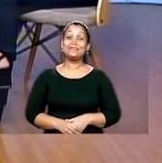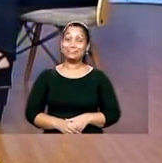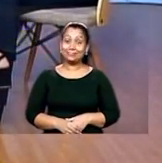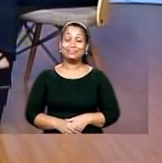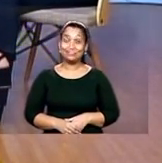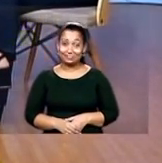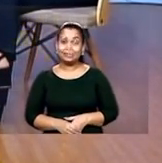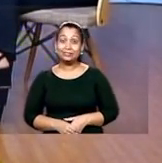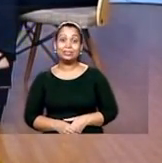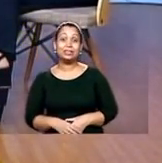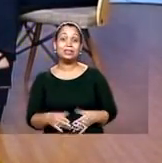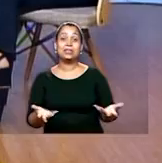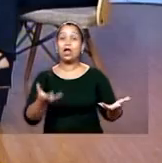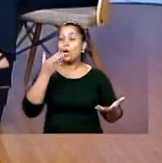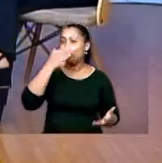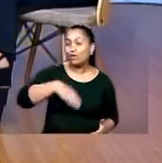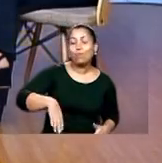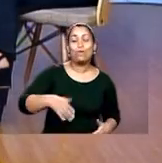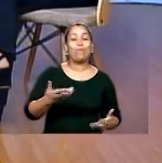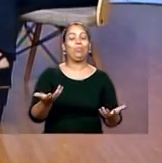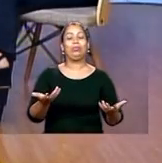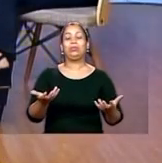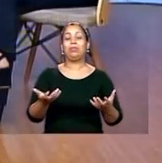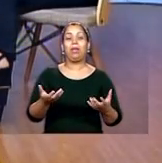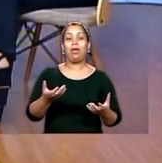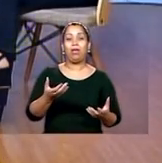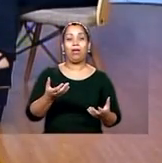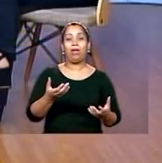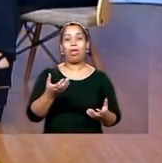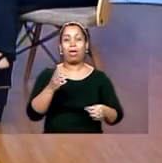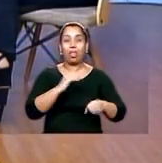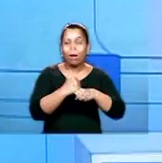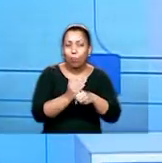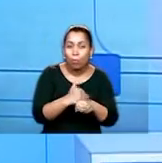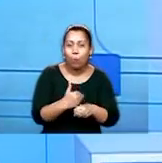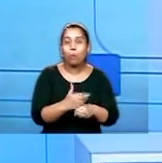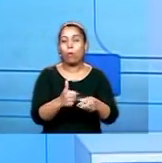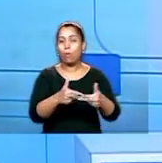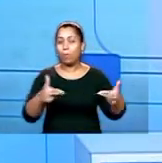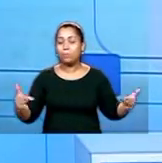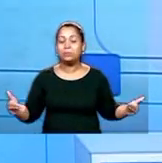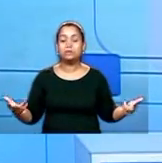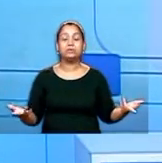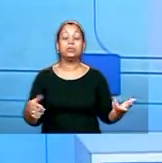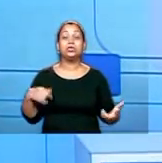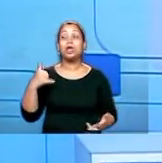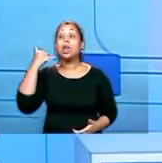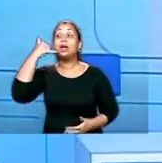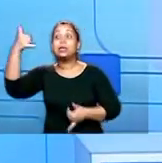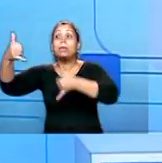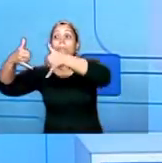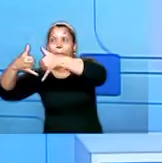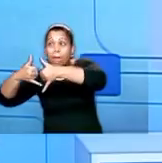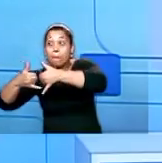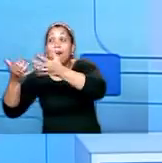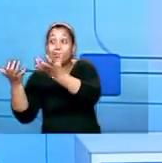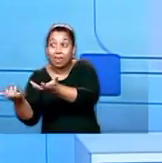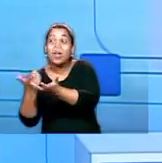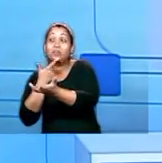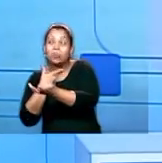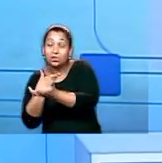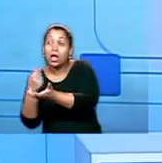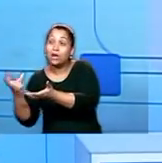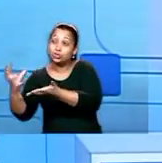Porque às vezes a fruta, o legume... Tem que dar tempo. Às vezes a gente liga para a instituição, pergunta se tem interesse, pode vir